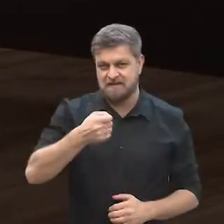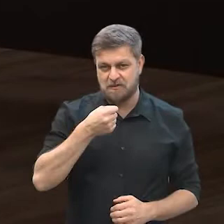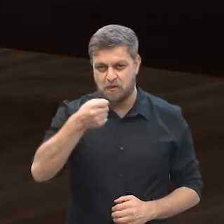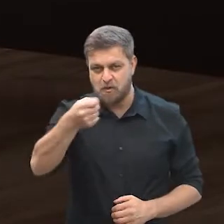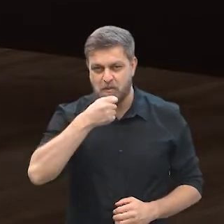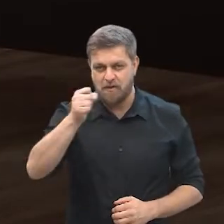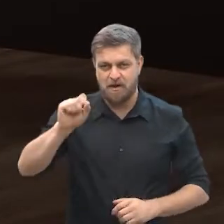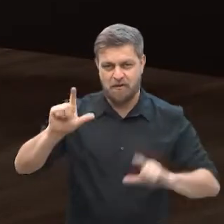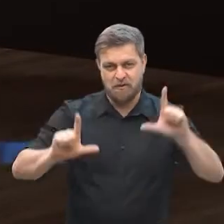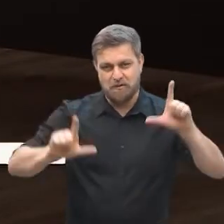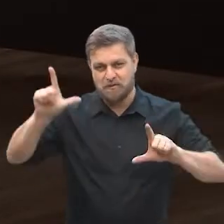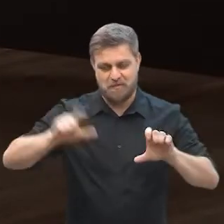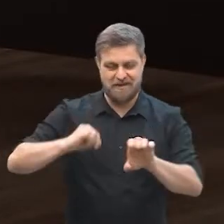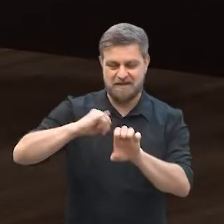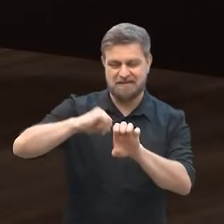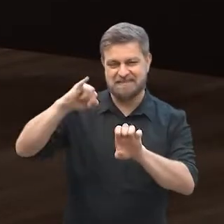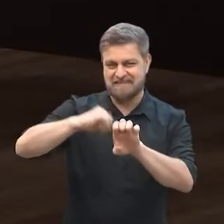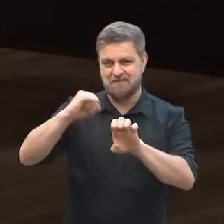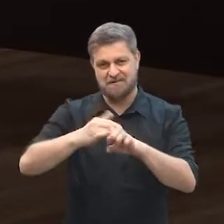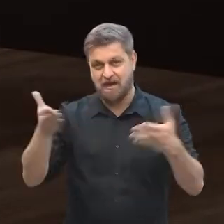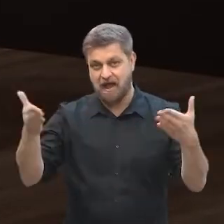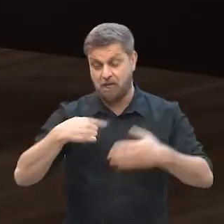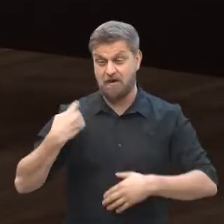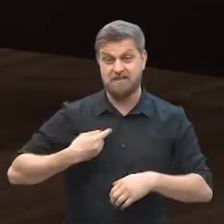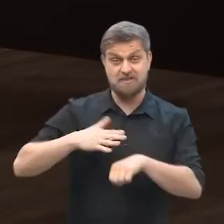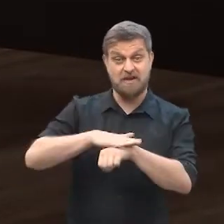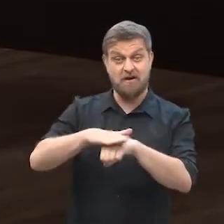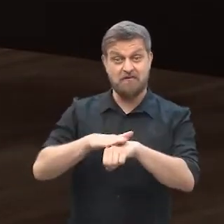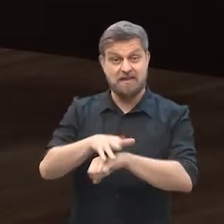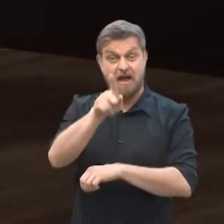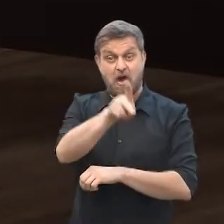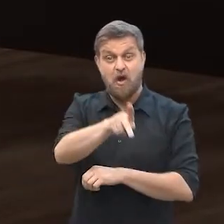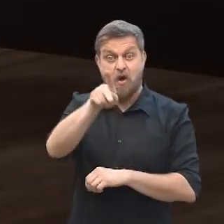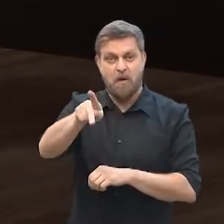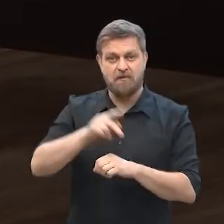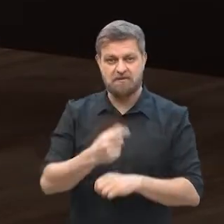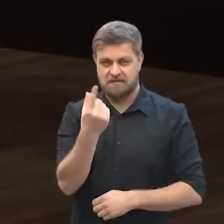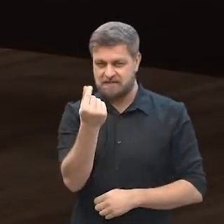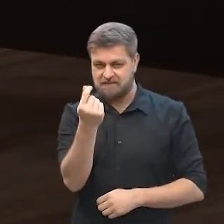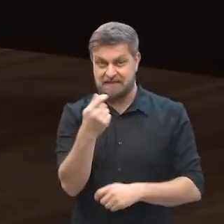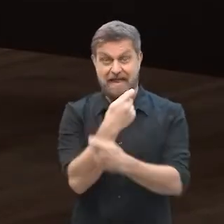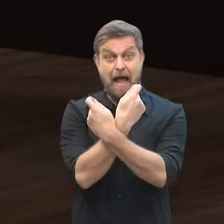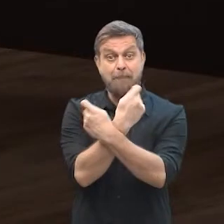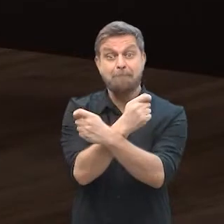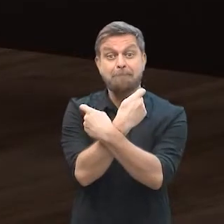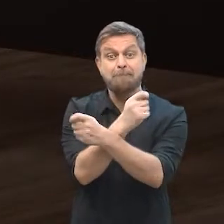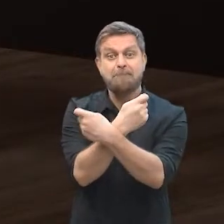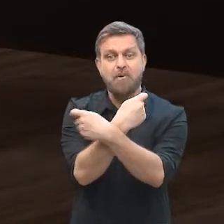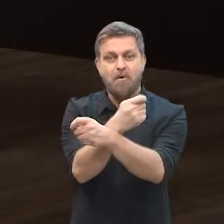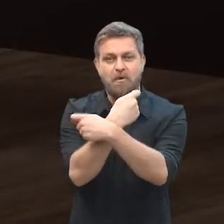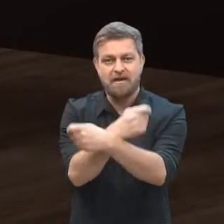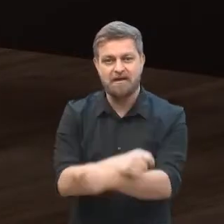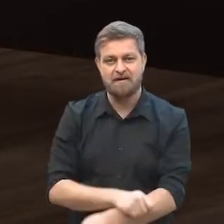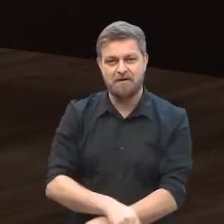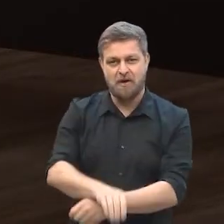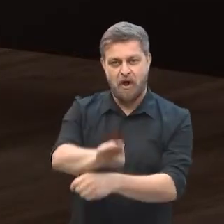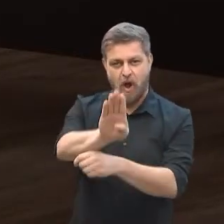Segundo bloco do Ser Empreendedor, e agora a gente vai conversar com o professor de finanças da PUC Campinas,